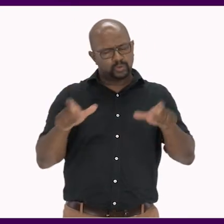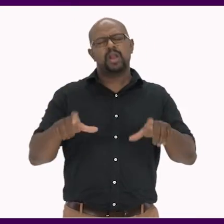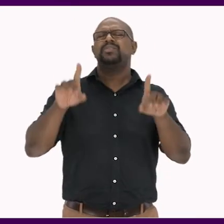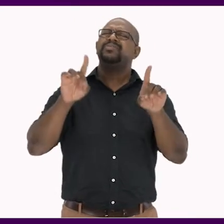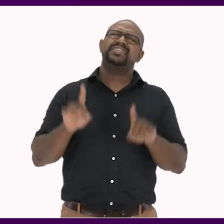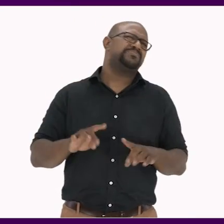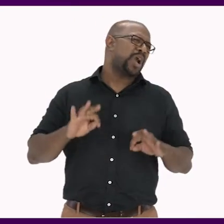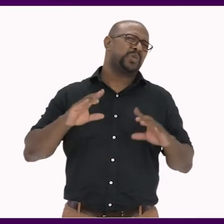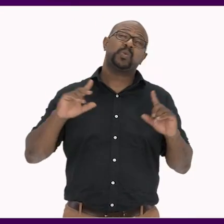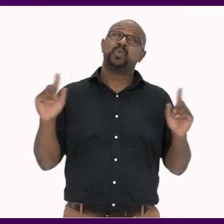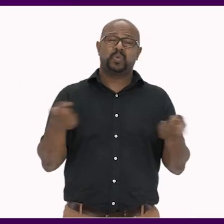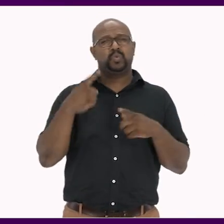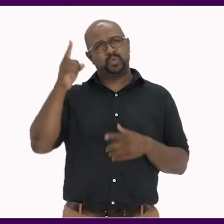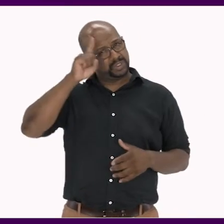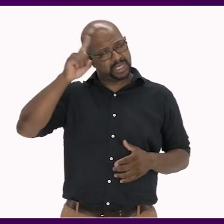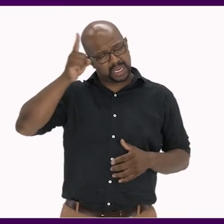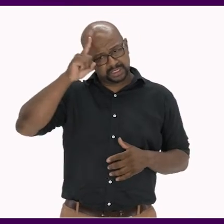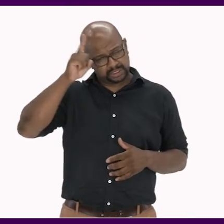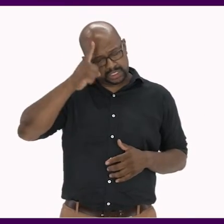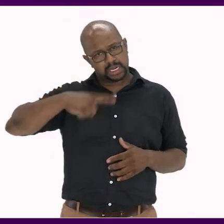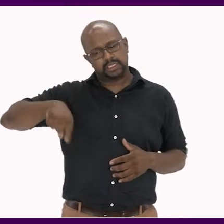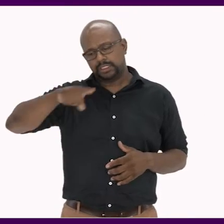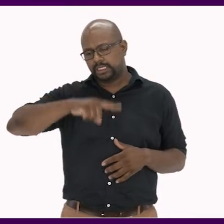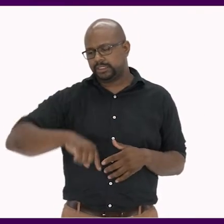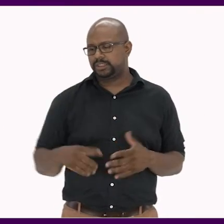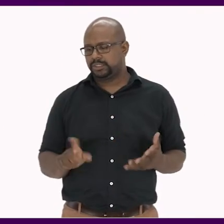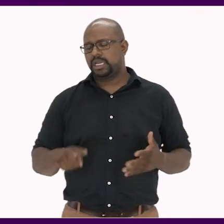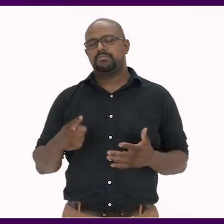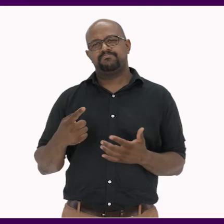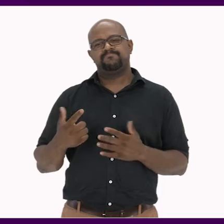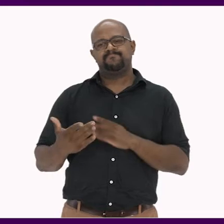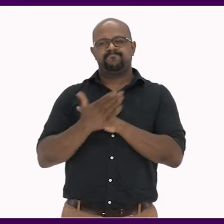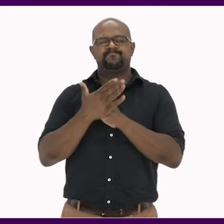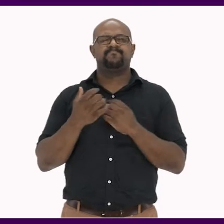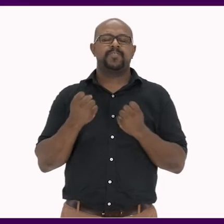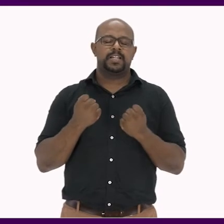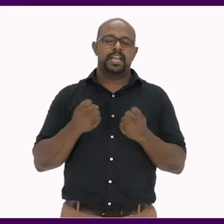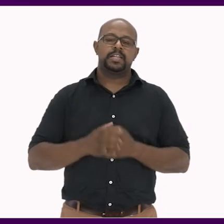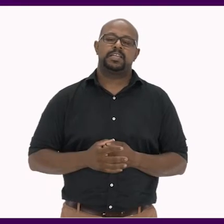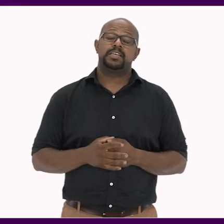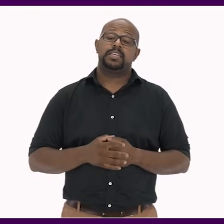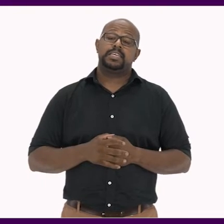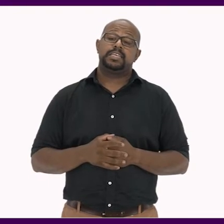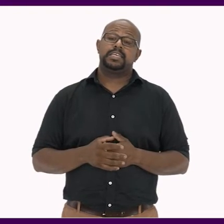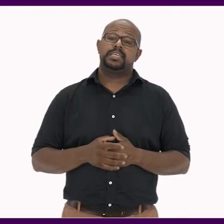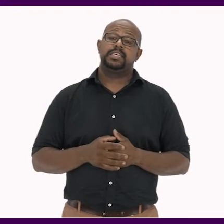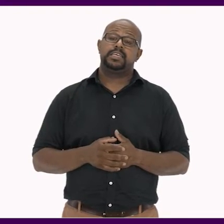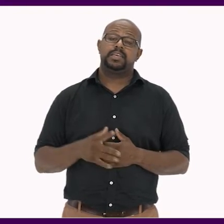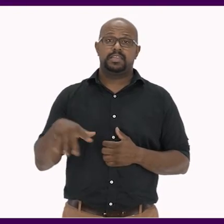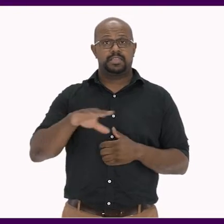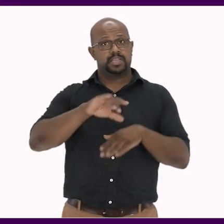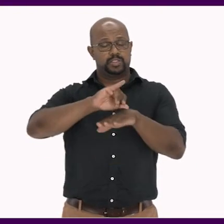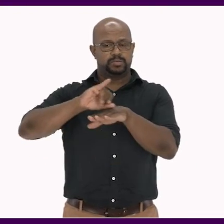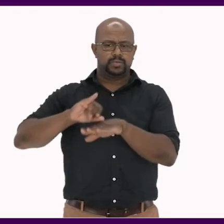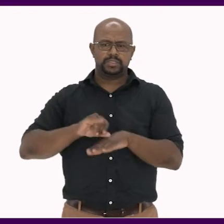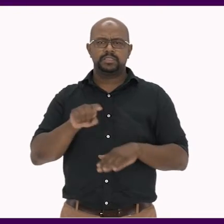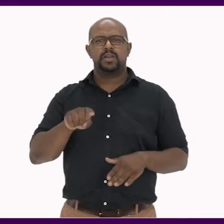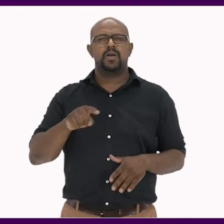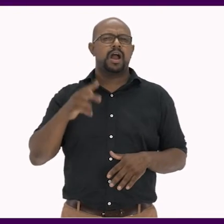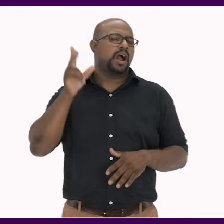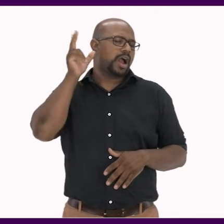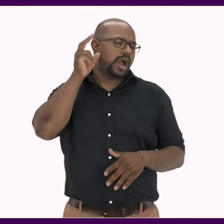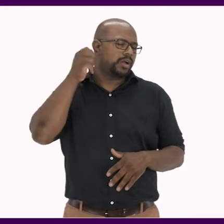com deficiência, para tudo, no dia a dia da gente é uma grande aliada, né? E na exposição,